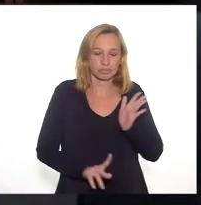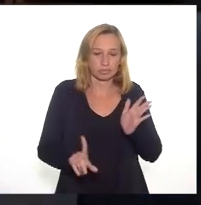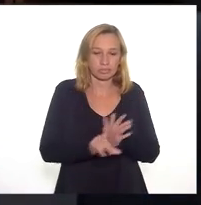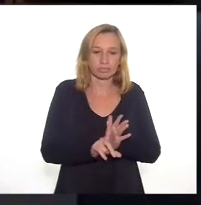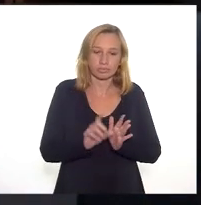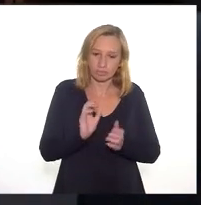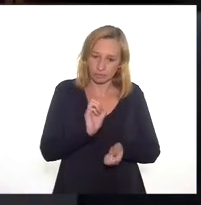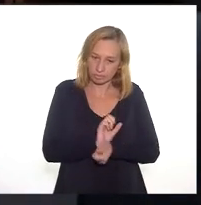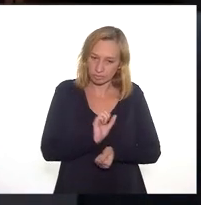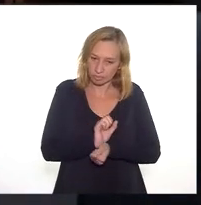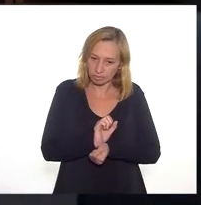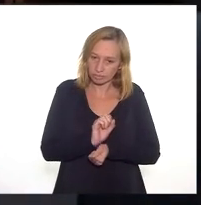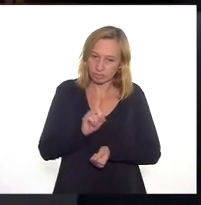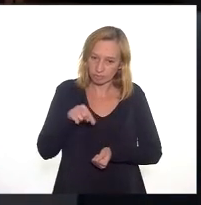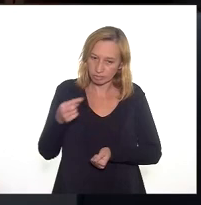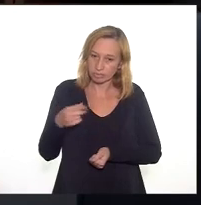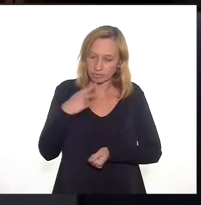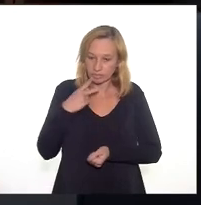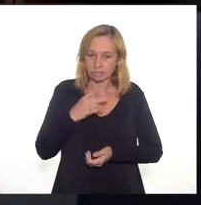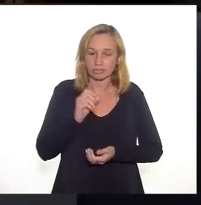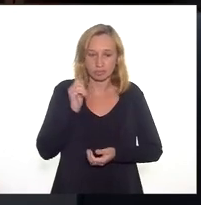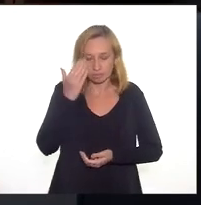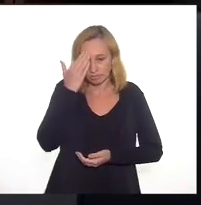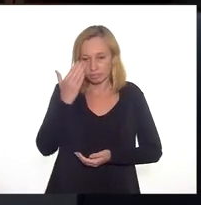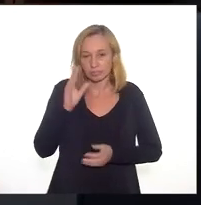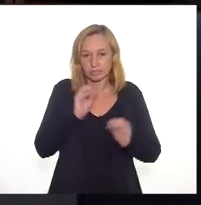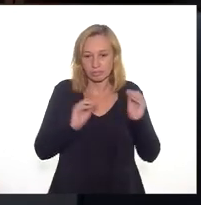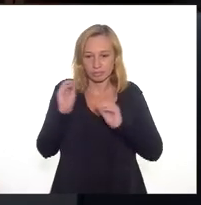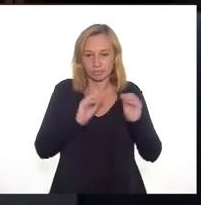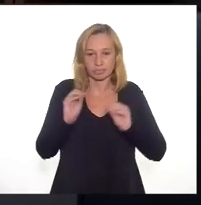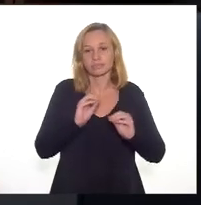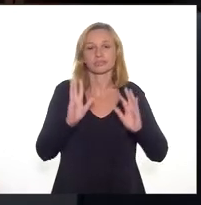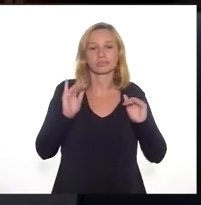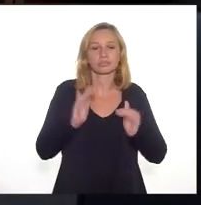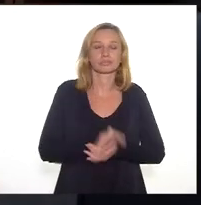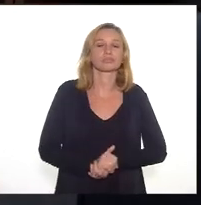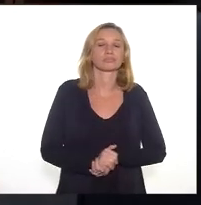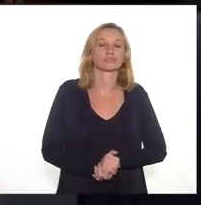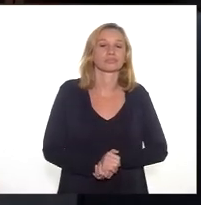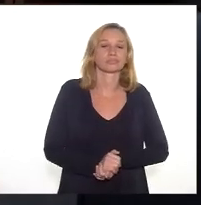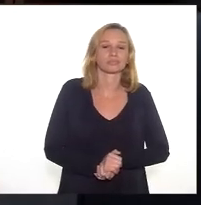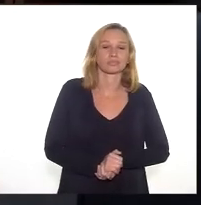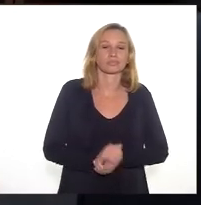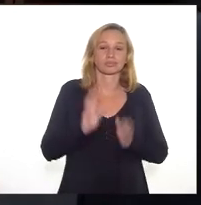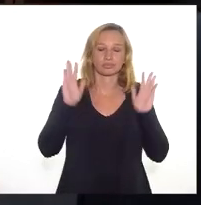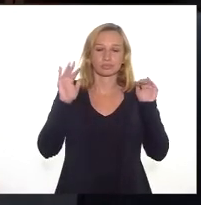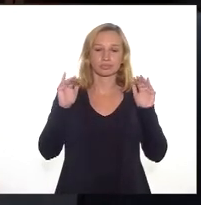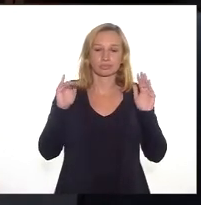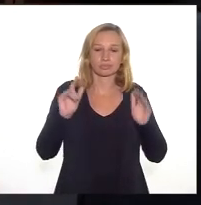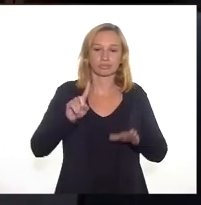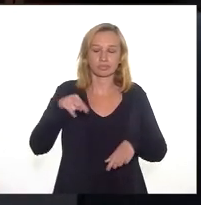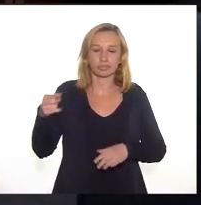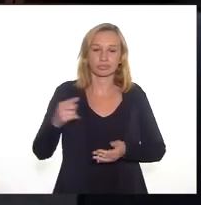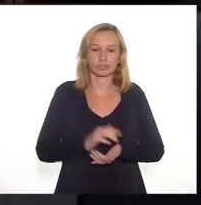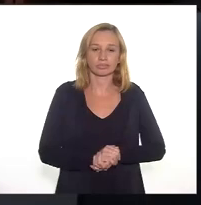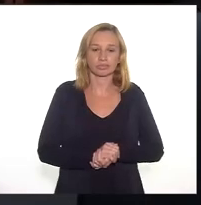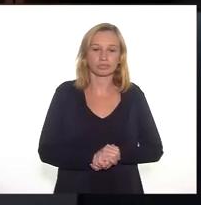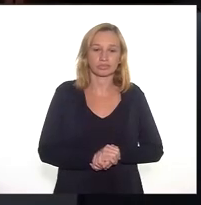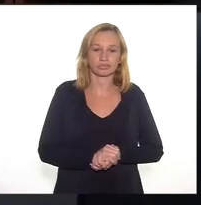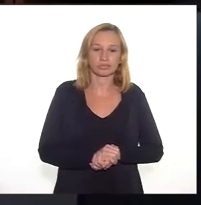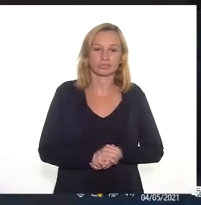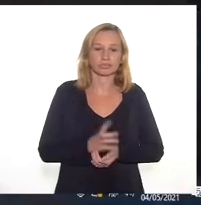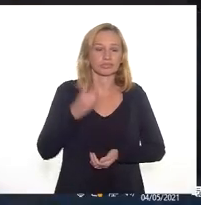Já falamos. Vossa Excelência, ok, obrigado. Beijo. Tchau, até daqui a pouco. Deputada Marta, por